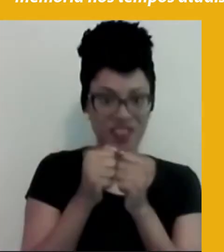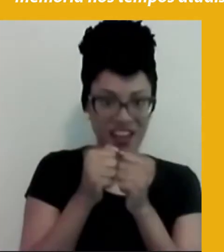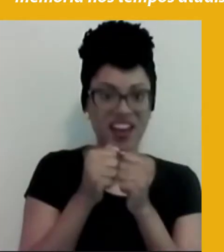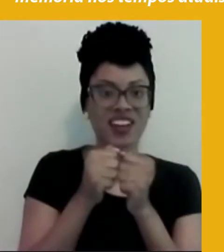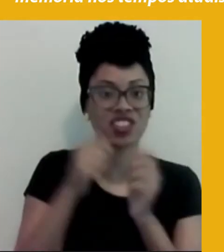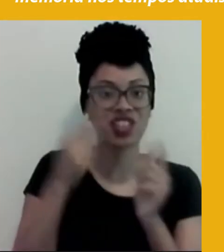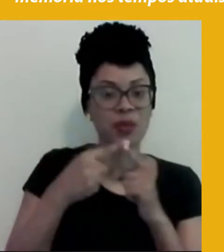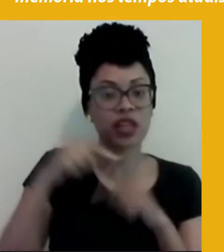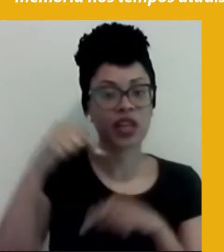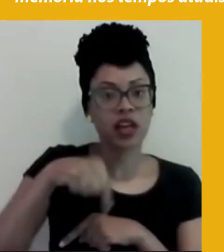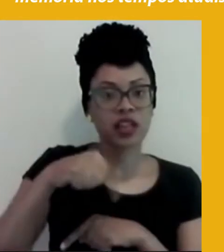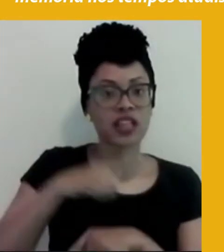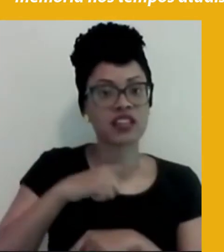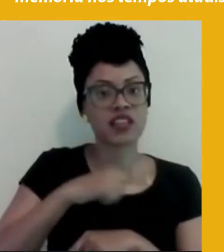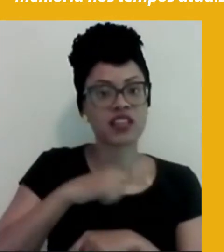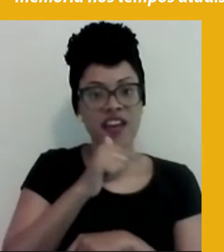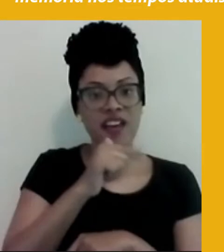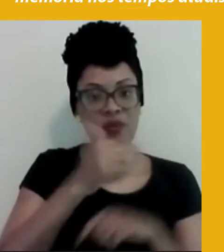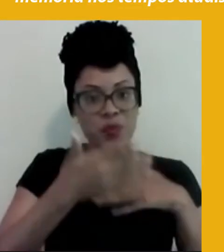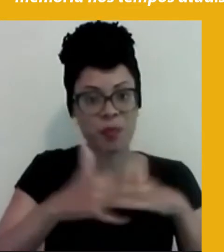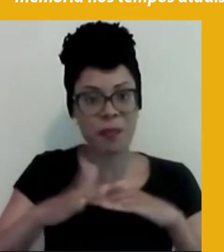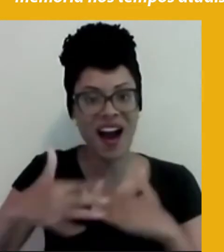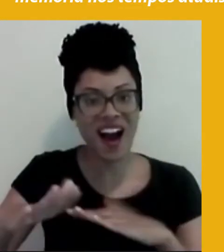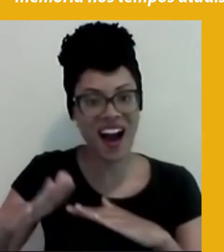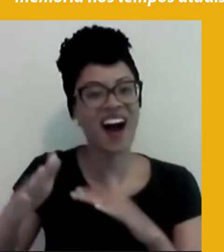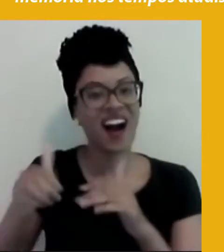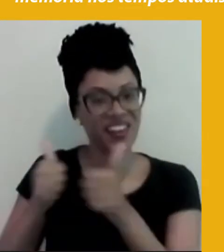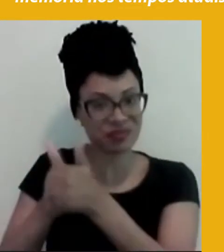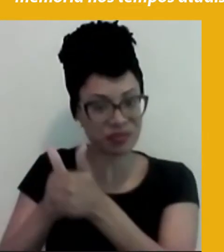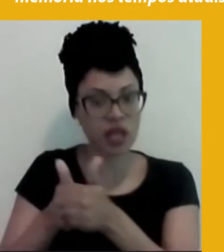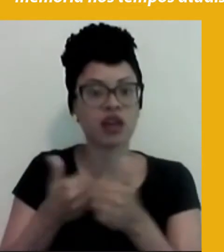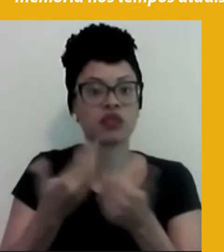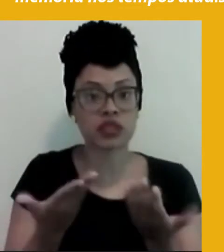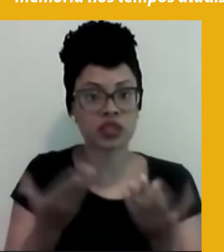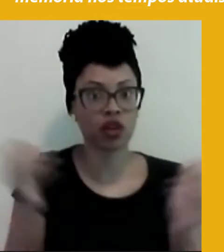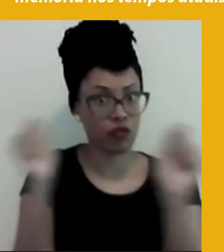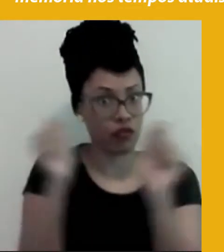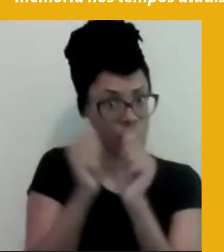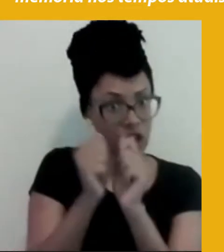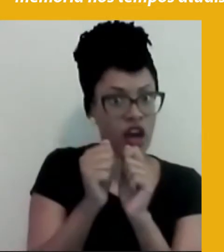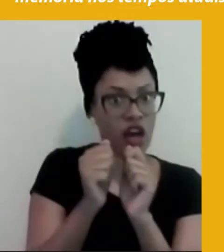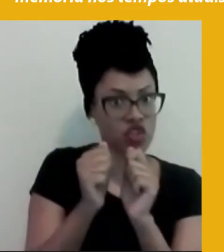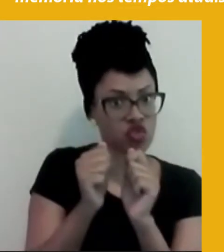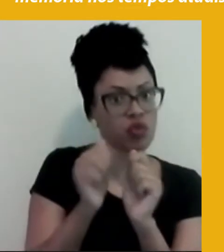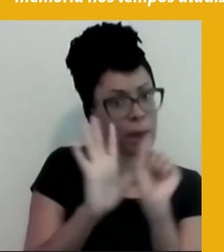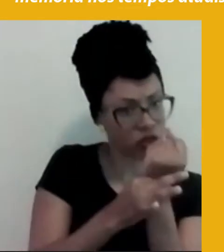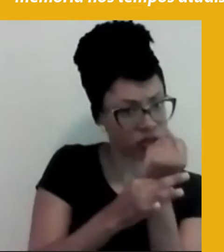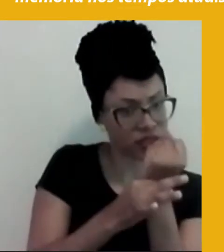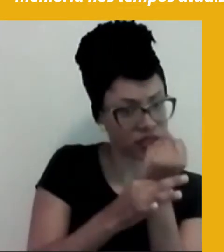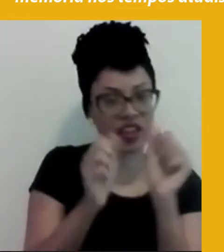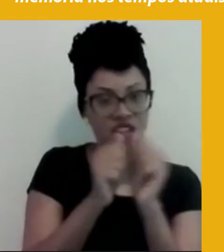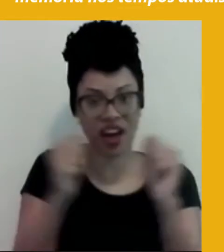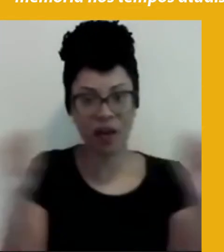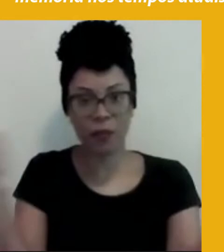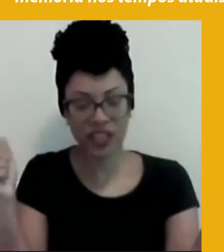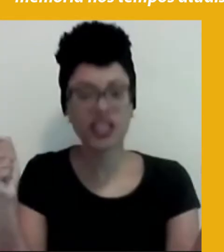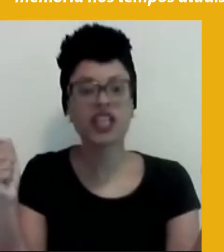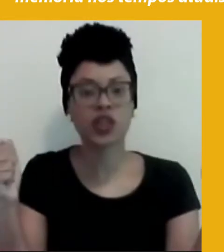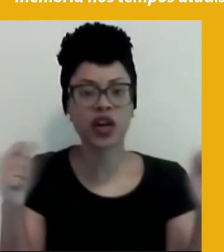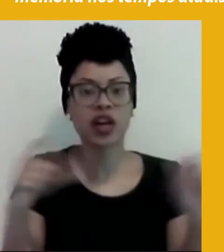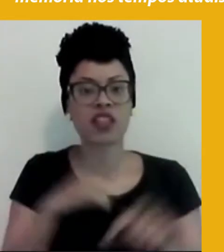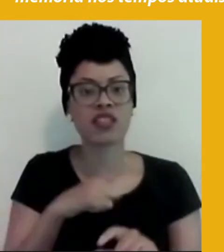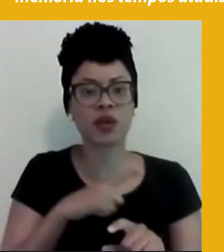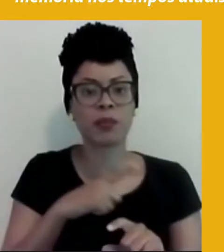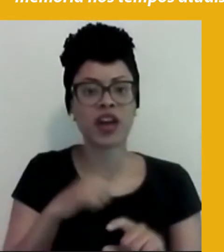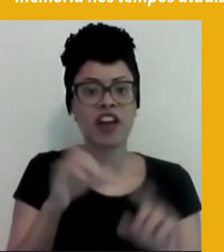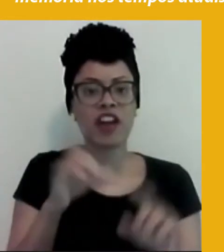meus livros. Está aberta por causa do reflexo. Hoje estava, esse negócio está aqui, reflete aqueles vidros, então